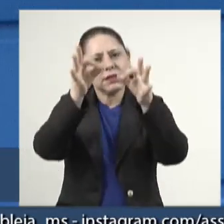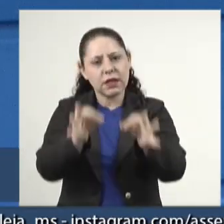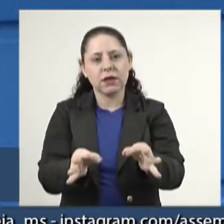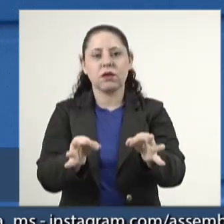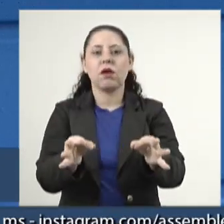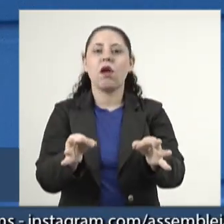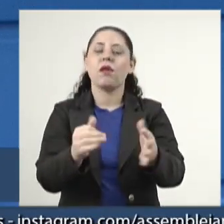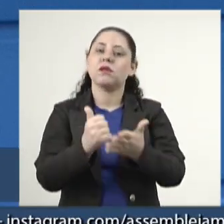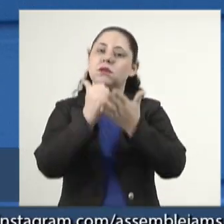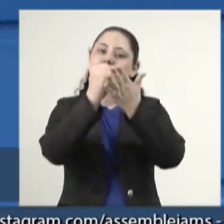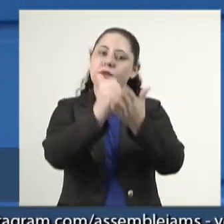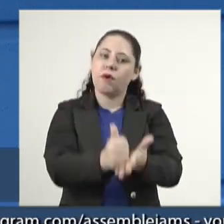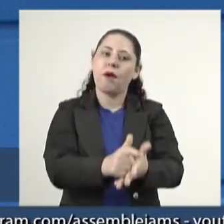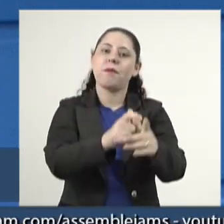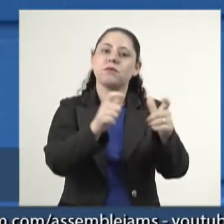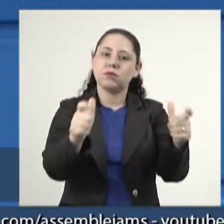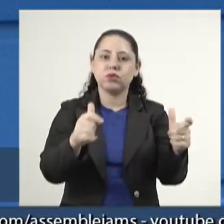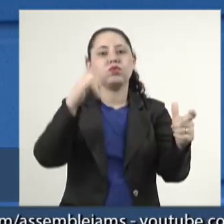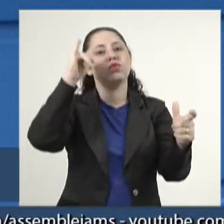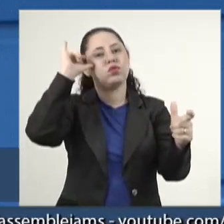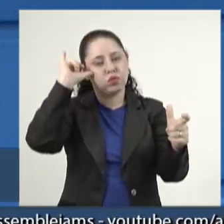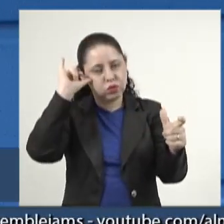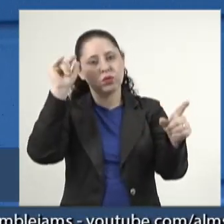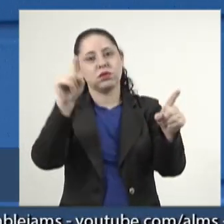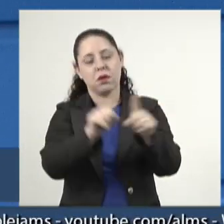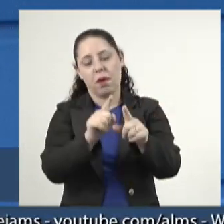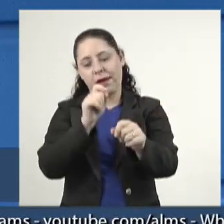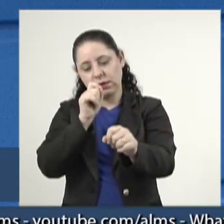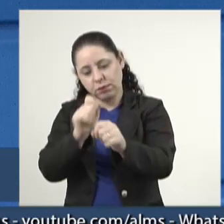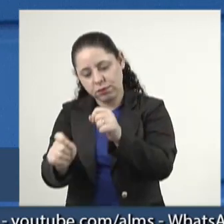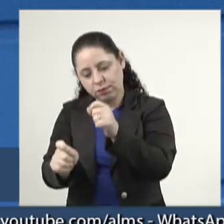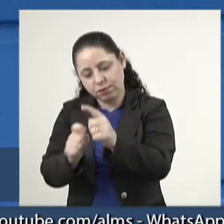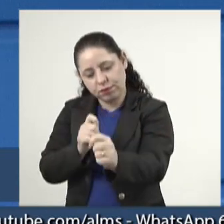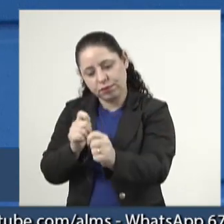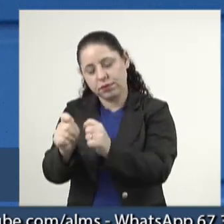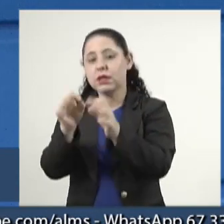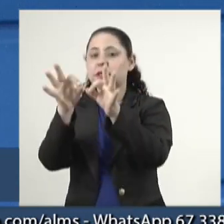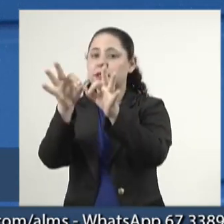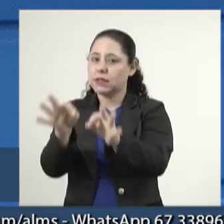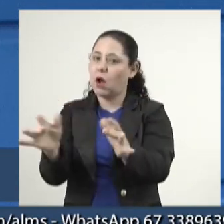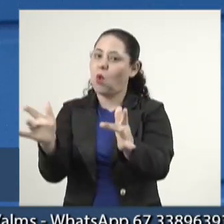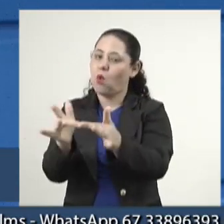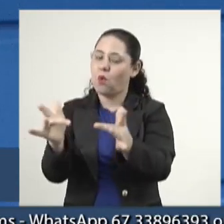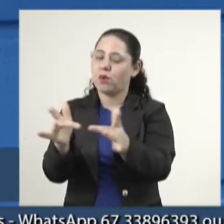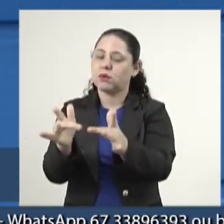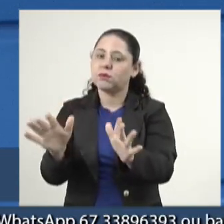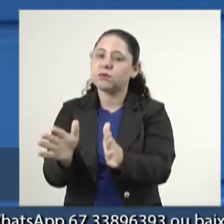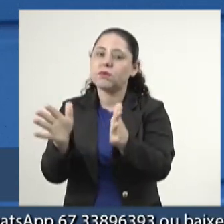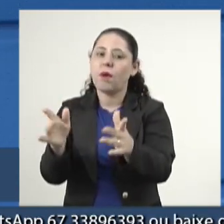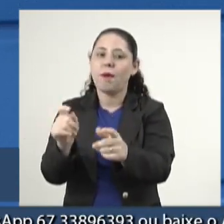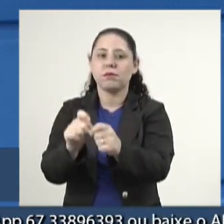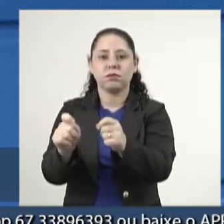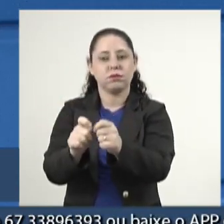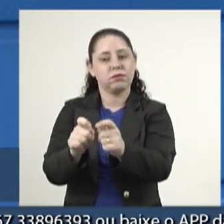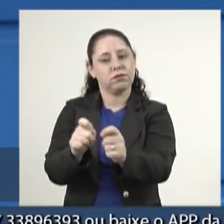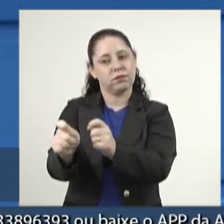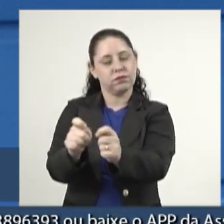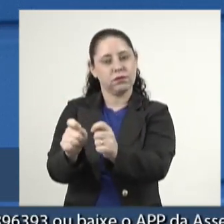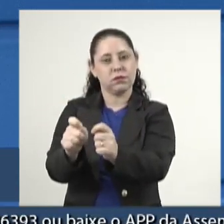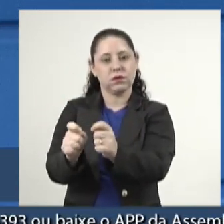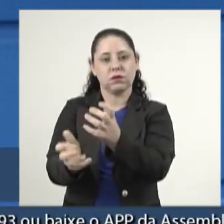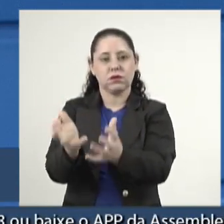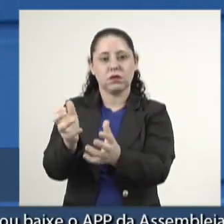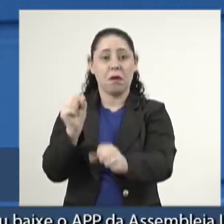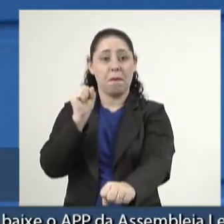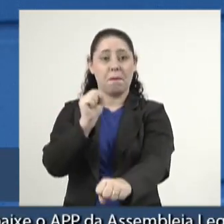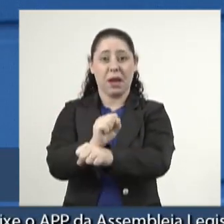é levar a maior intensidade de gado bovino para o Pantanal de rebanho e incentivar os focos controlados de queimada e